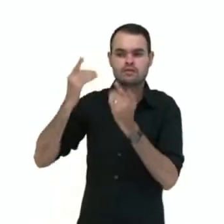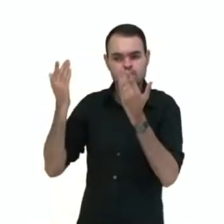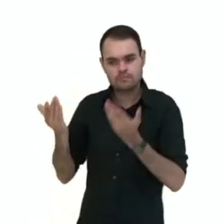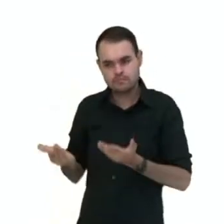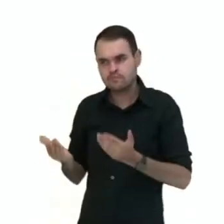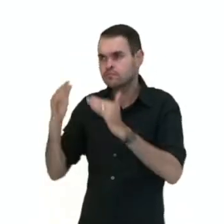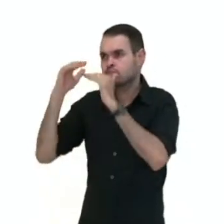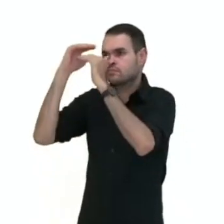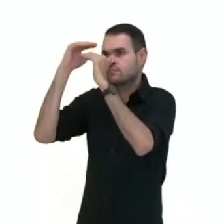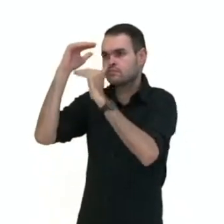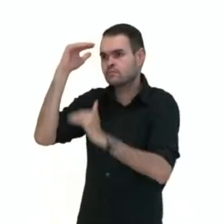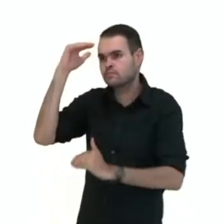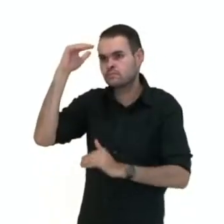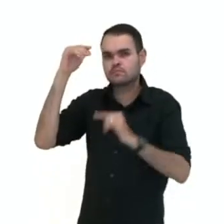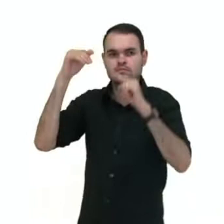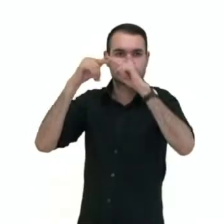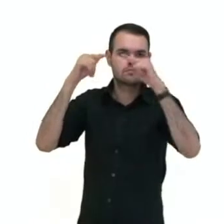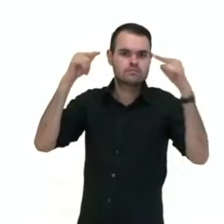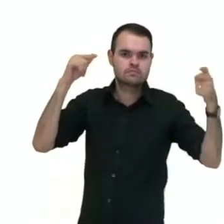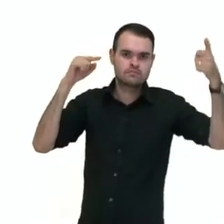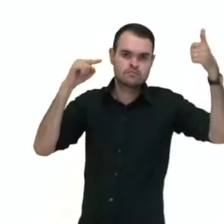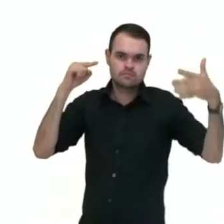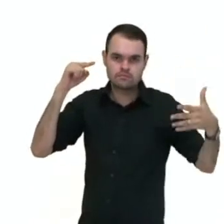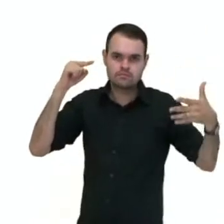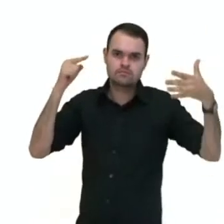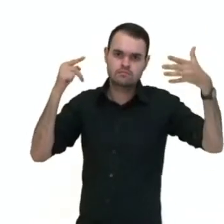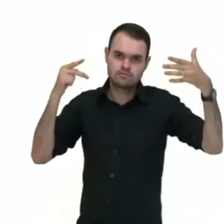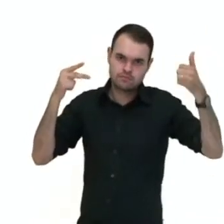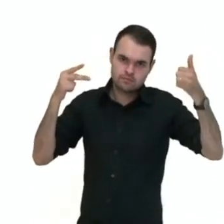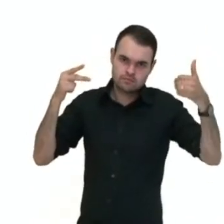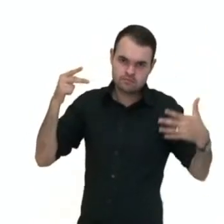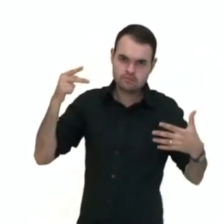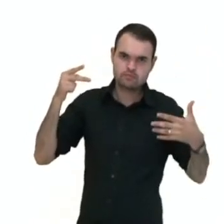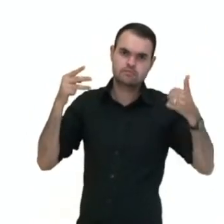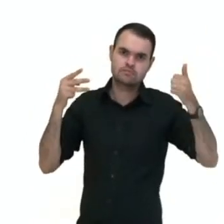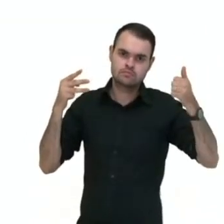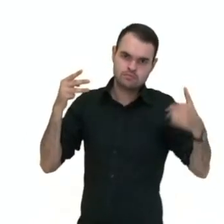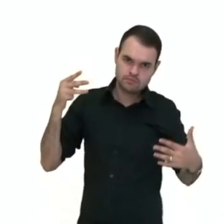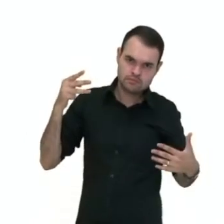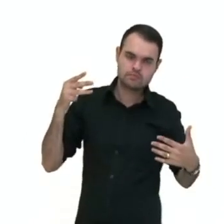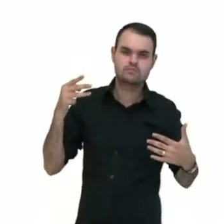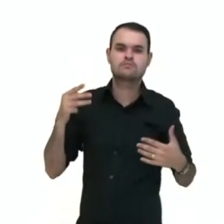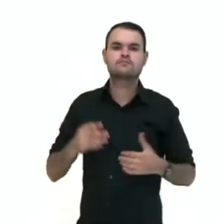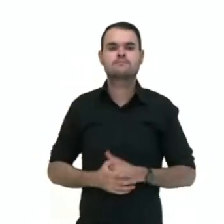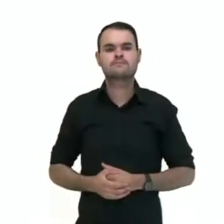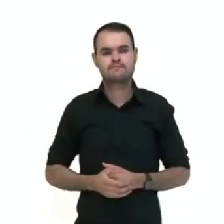de classificar, de organizar os seres vivos aqui, ó, dentro dessa estrutura organizacional.